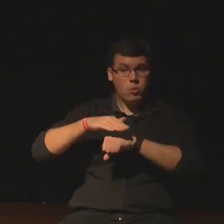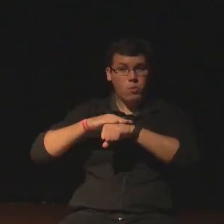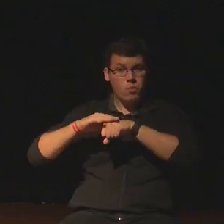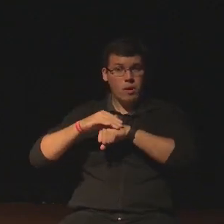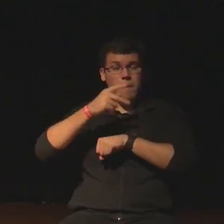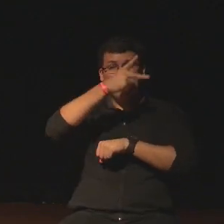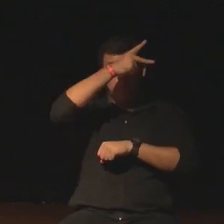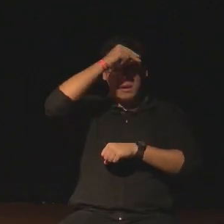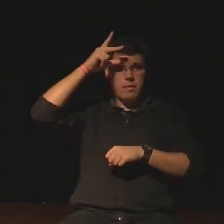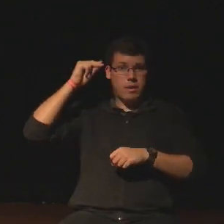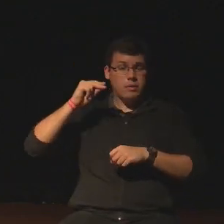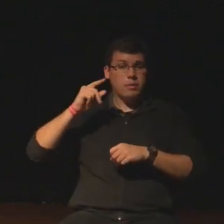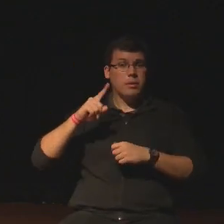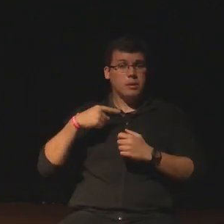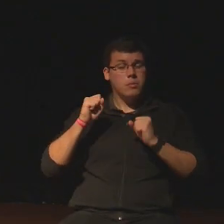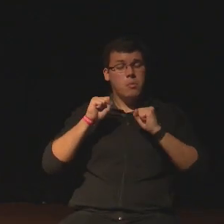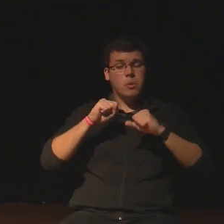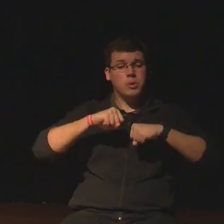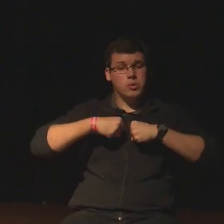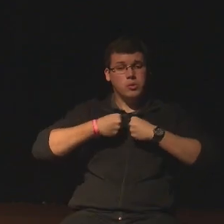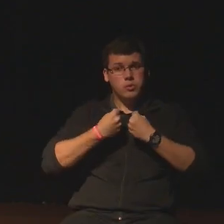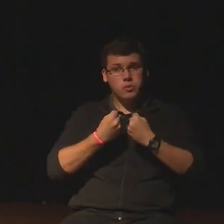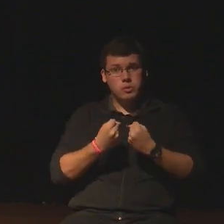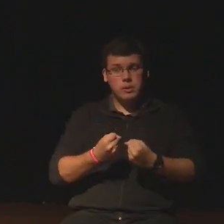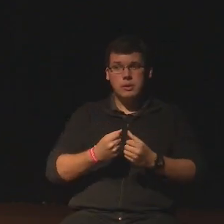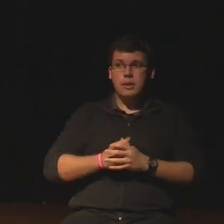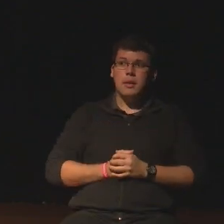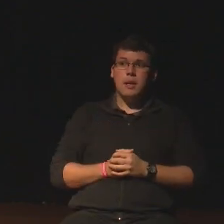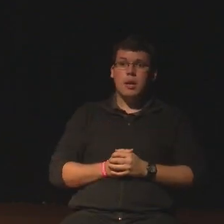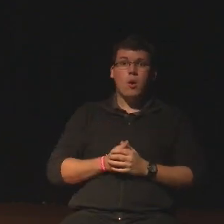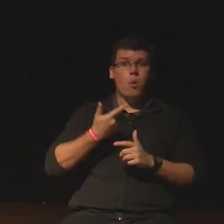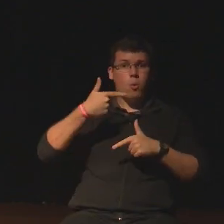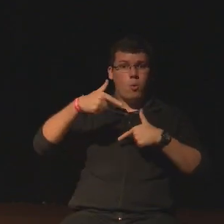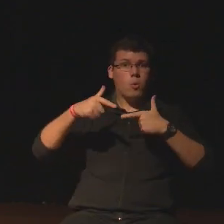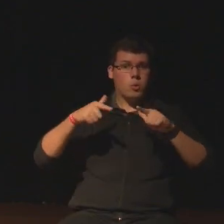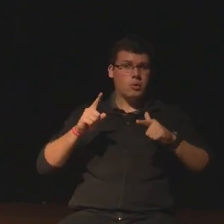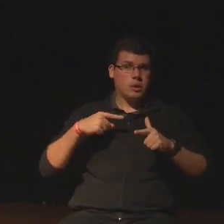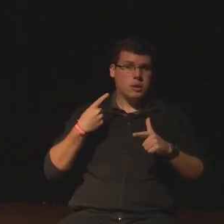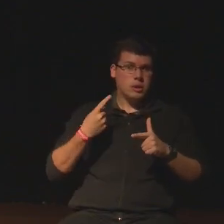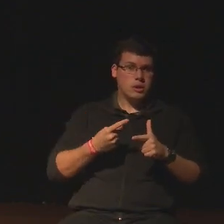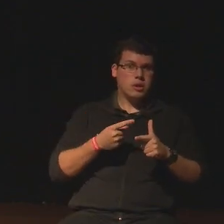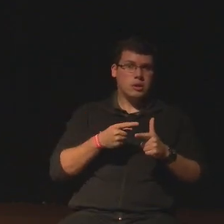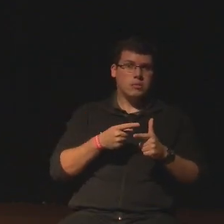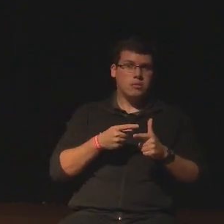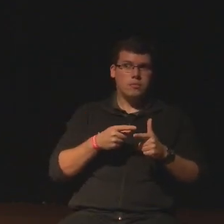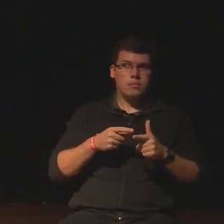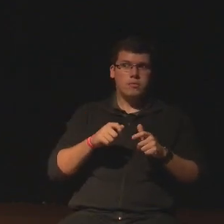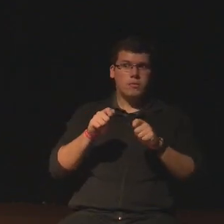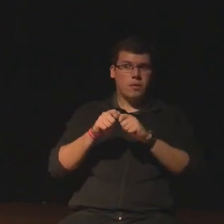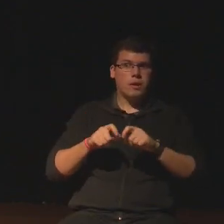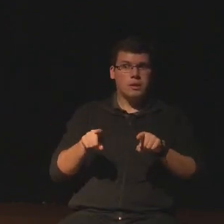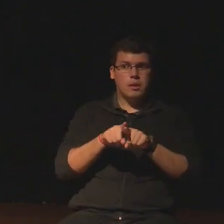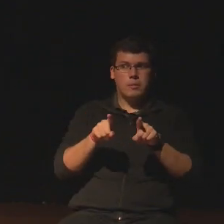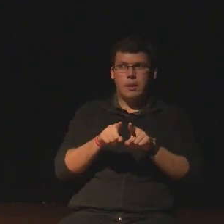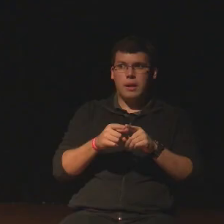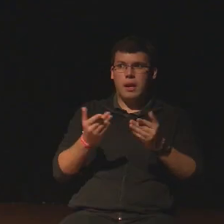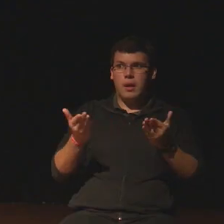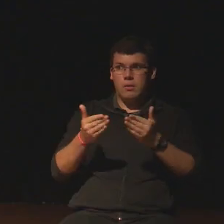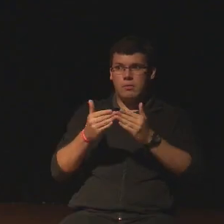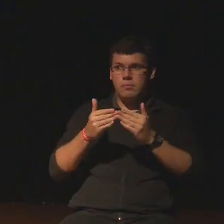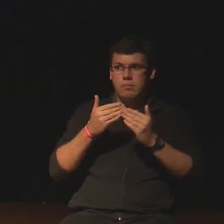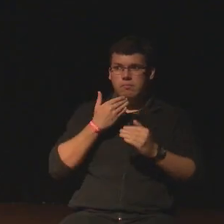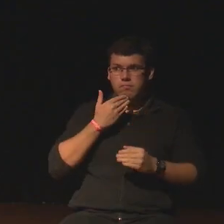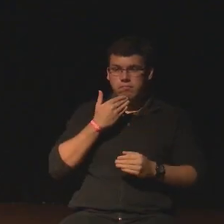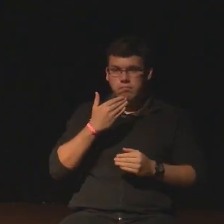se esforçar, inclusive, num sentido que a gente fez em outros processos. Eu até vou pedir a licença da secretária aqui para fazer esse compromisso, de a